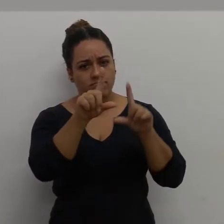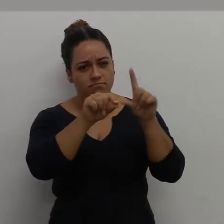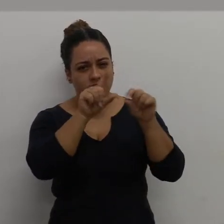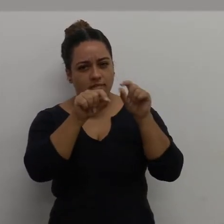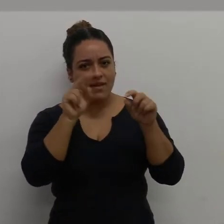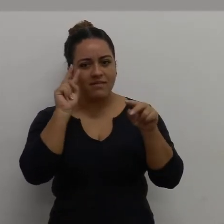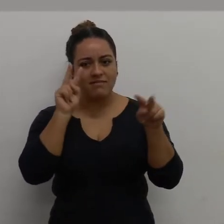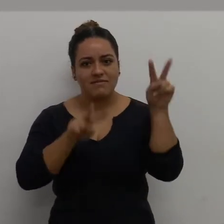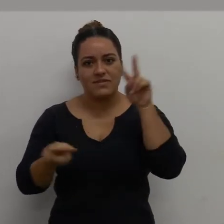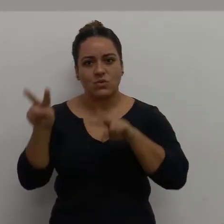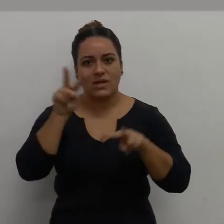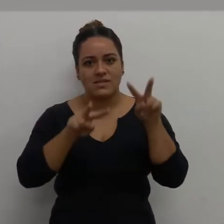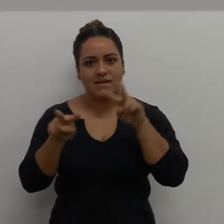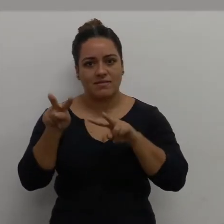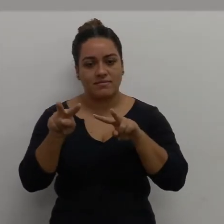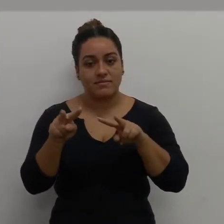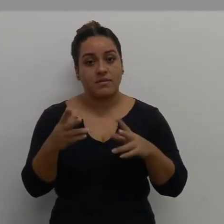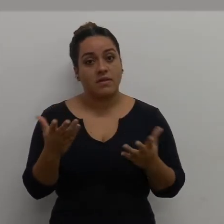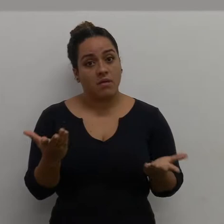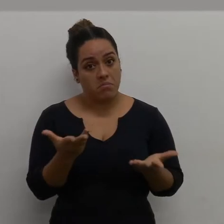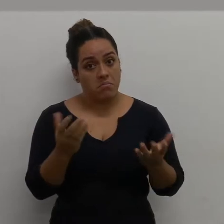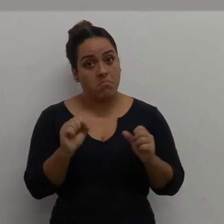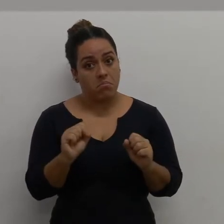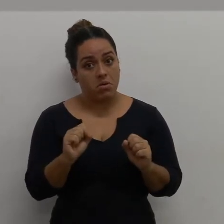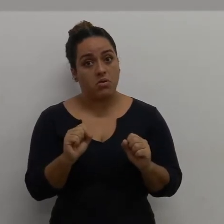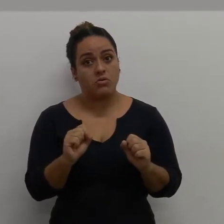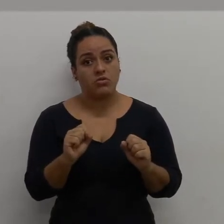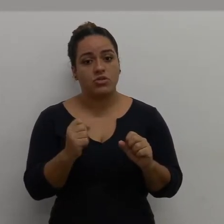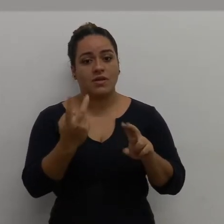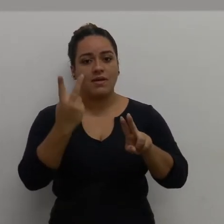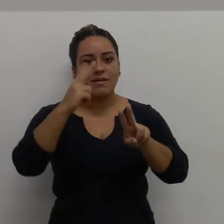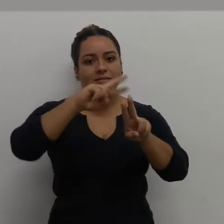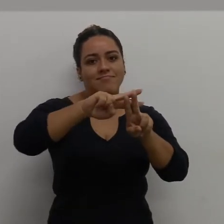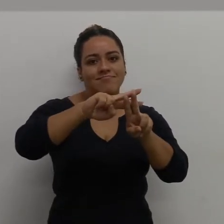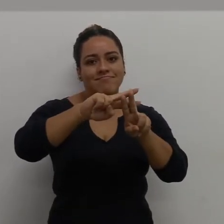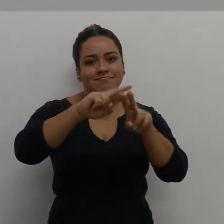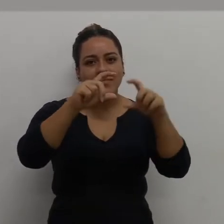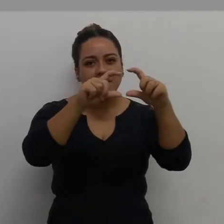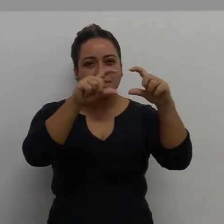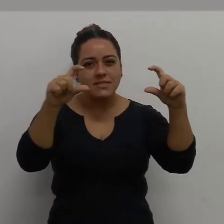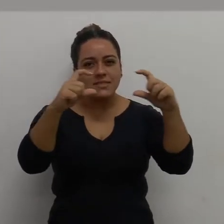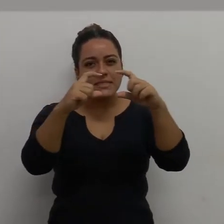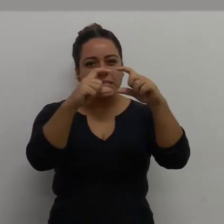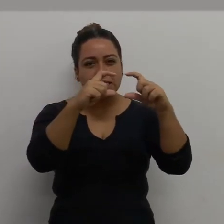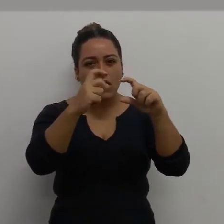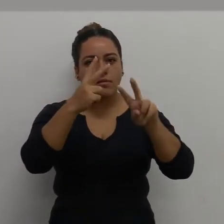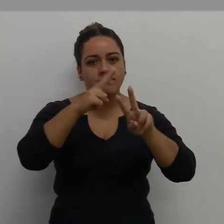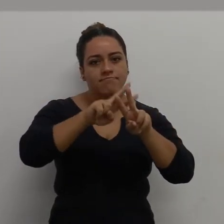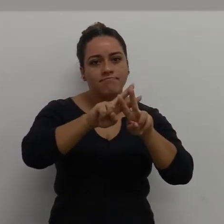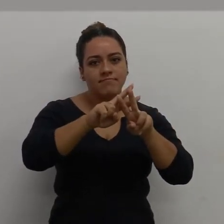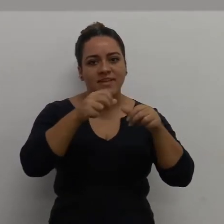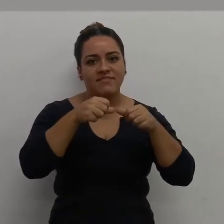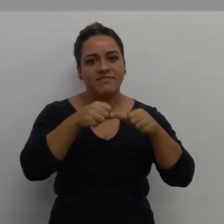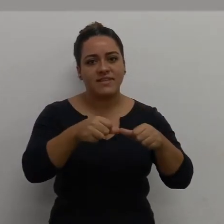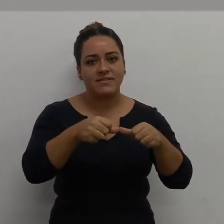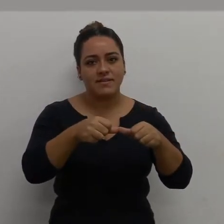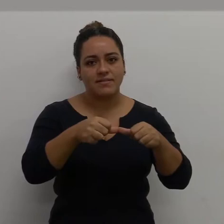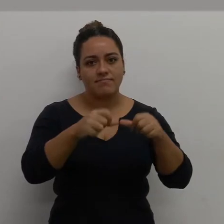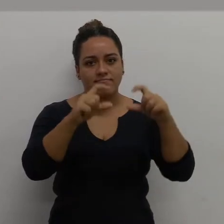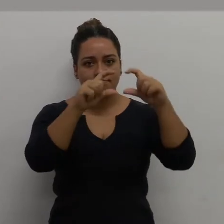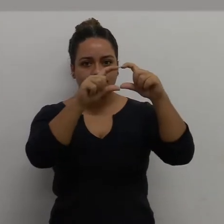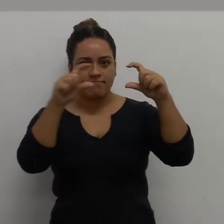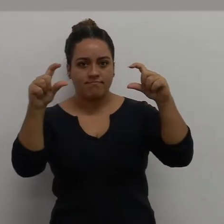opção visualizar, onde nós podemos congelar células, congelar a